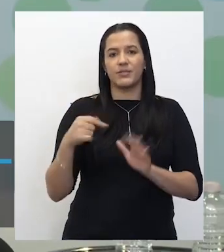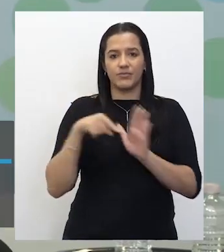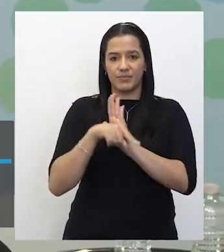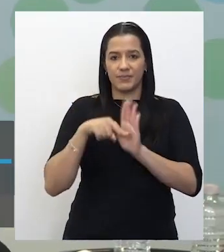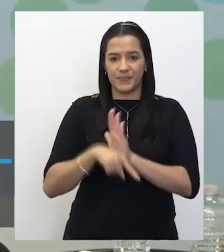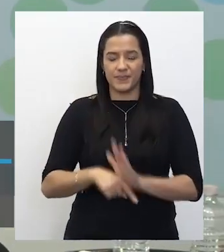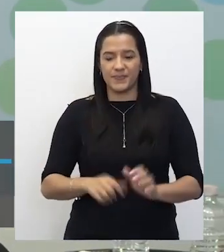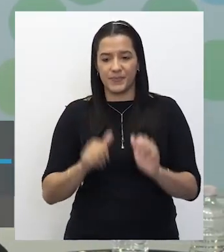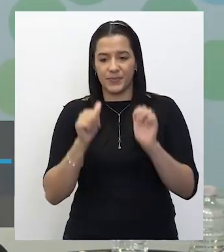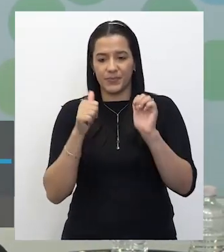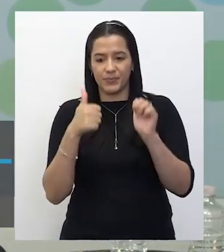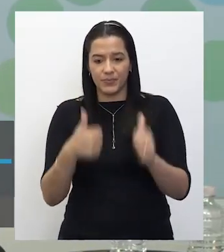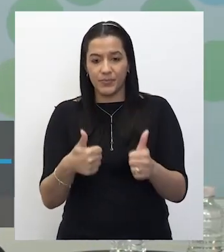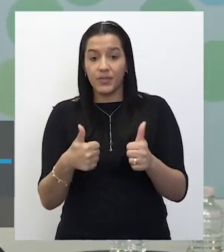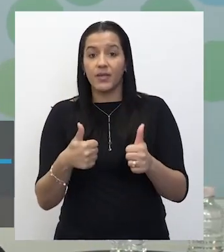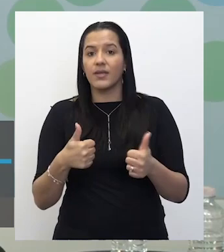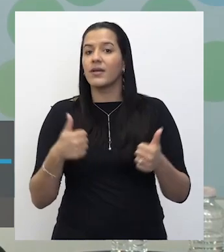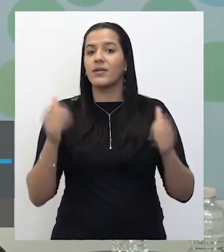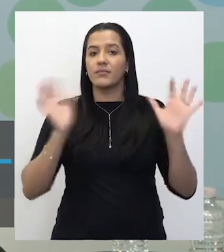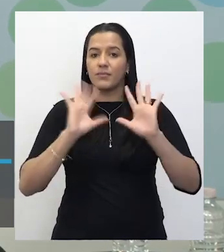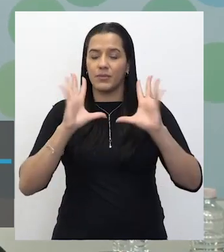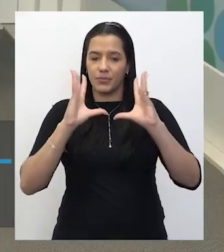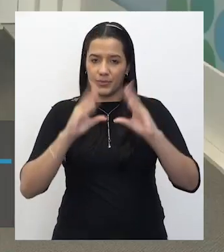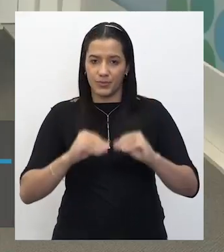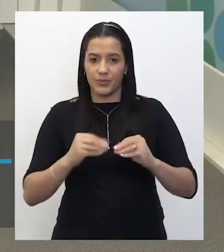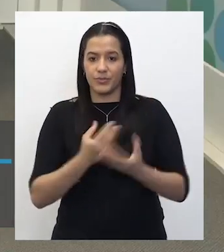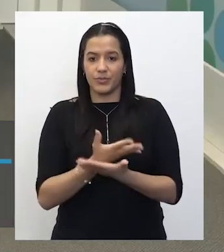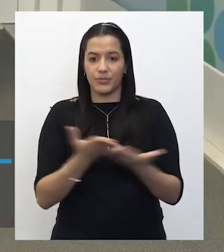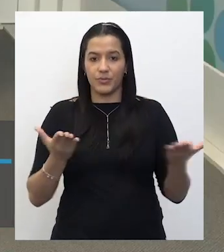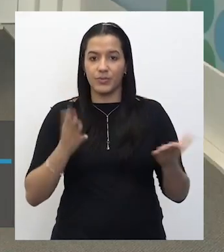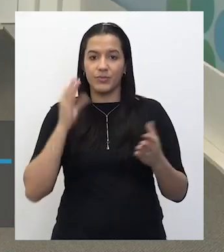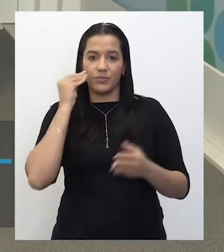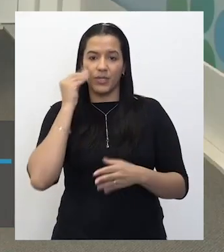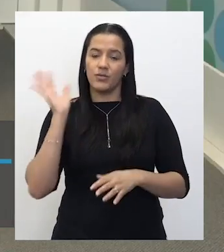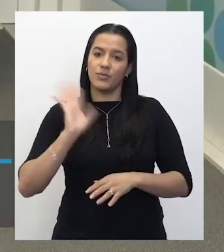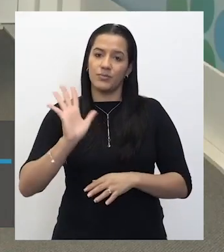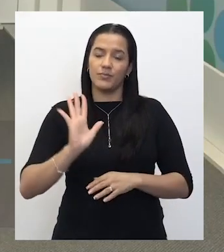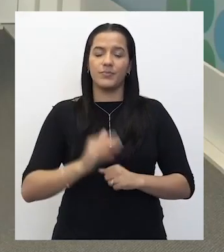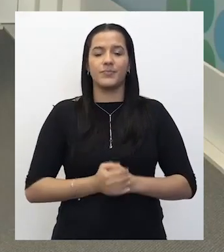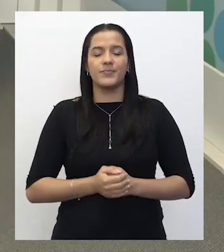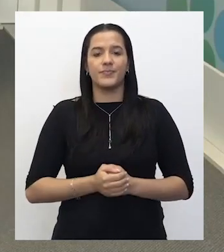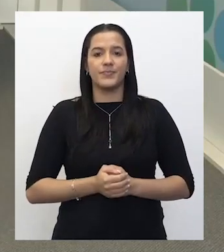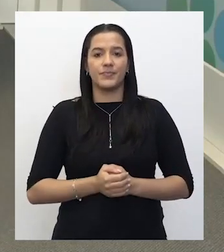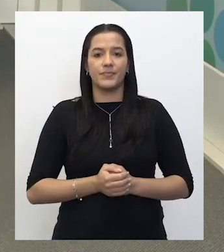ok? Muito obrigada, uma excelente noite para todos vocês. Grande beijo e boa noite.